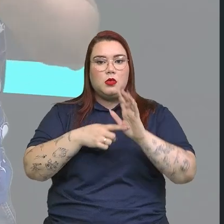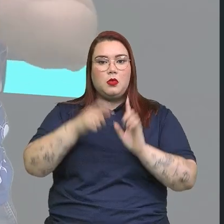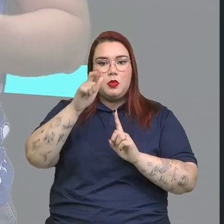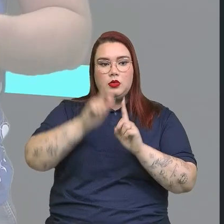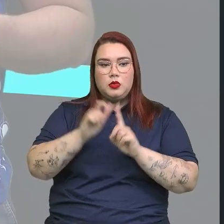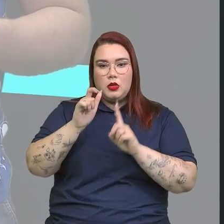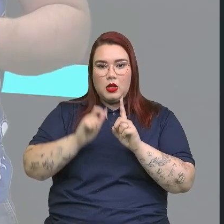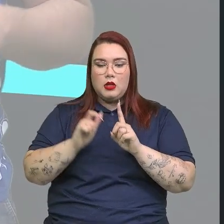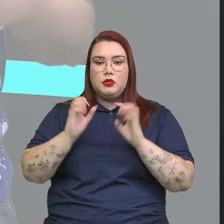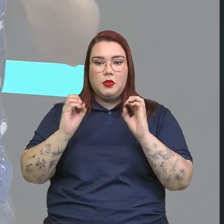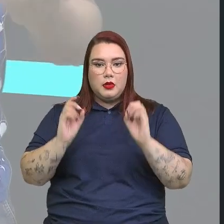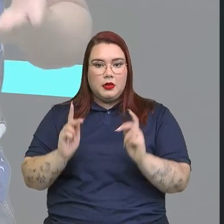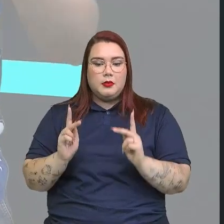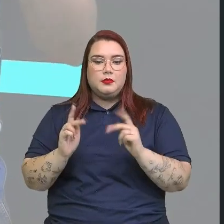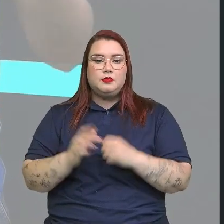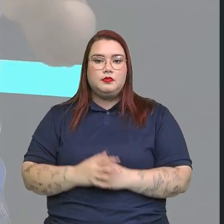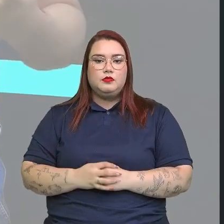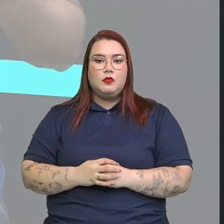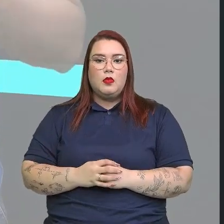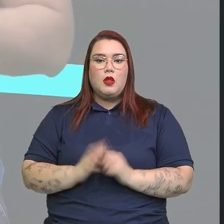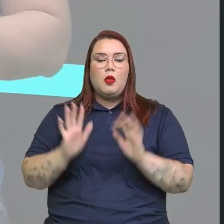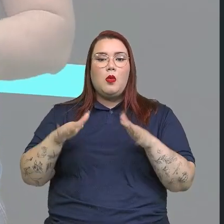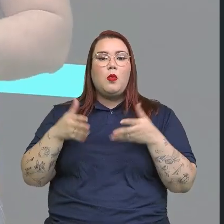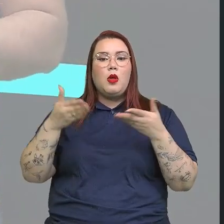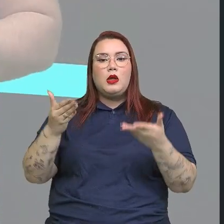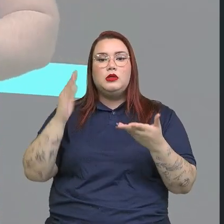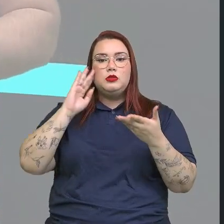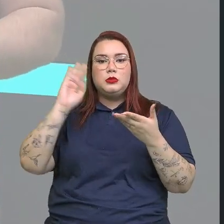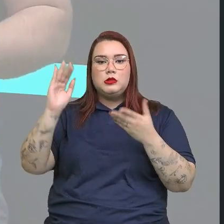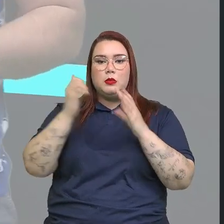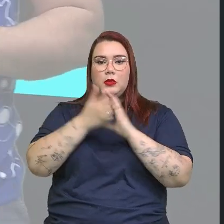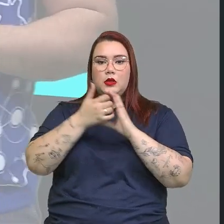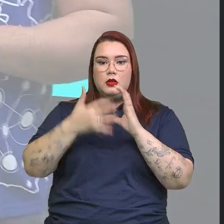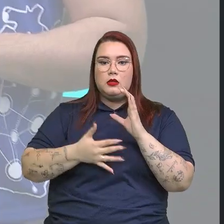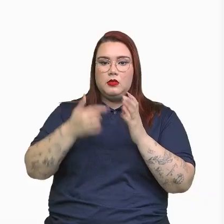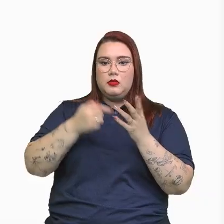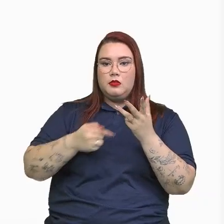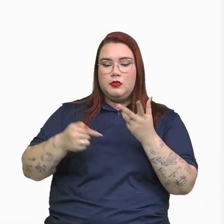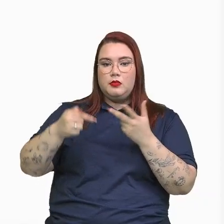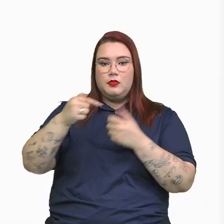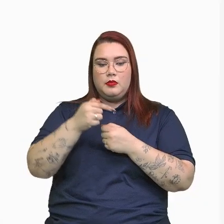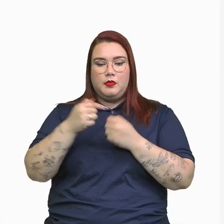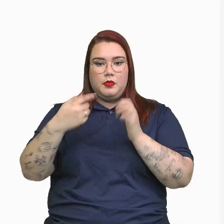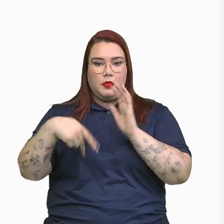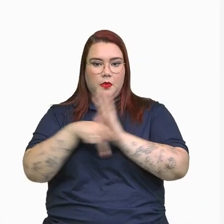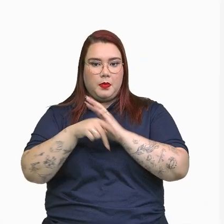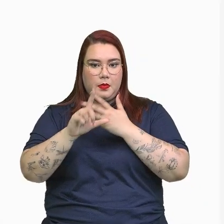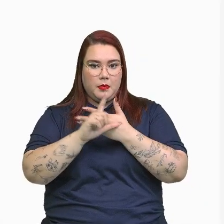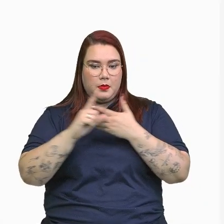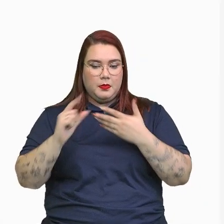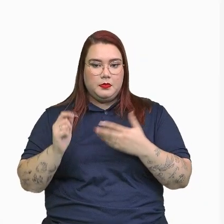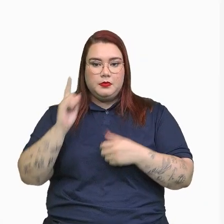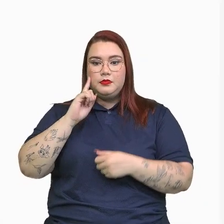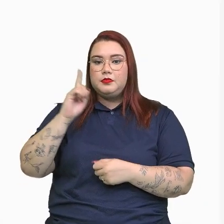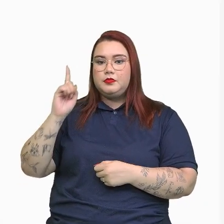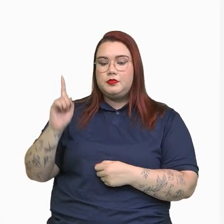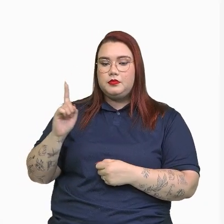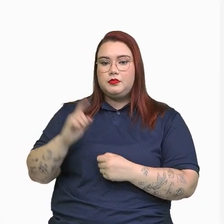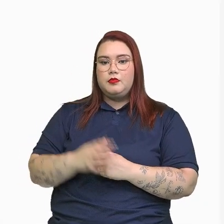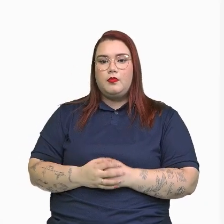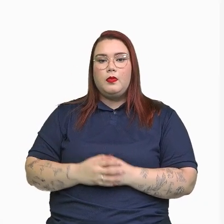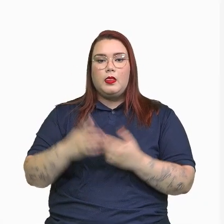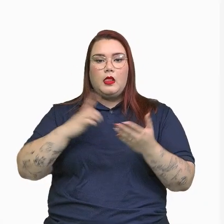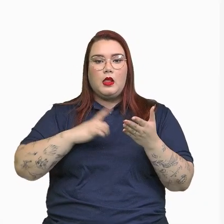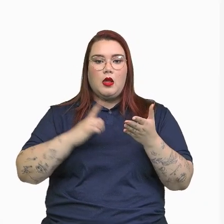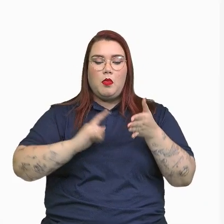profunda, ok? E quais são as principais características de Clarice Lispector, das suas obras? Então, nós vamos ter